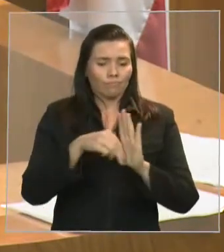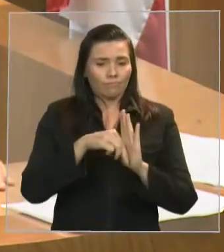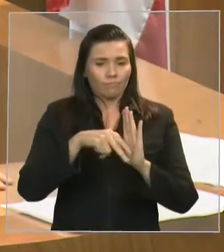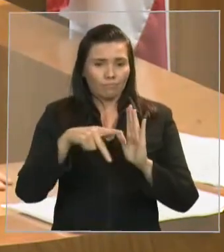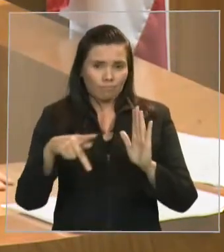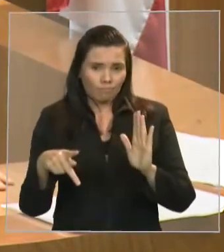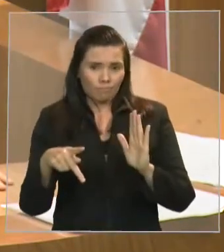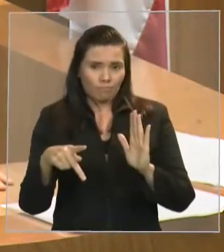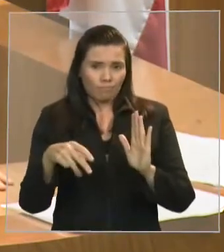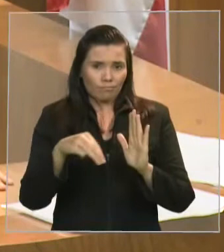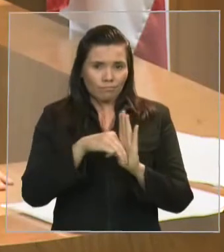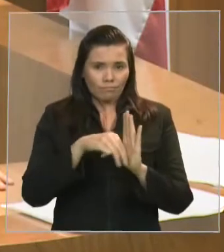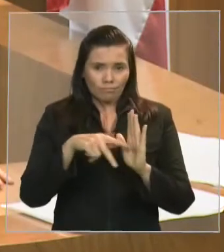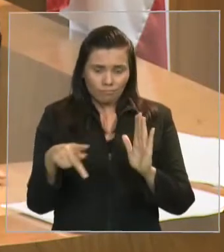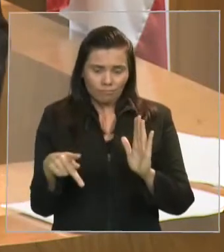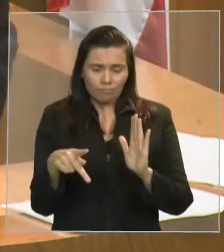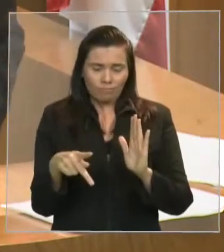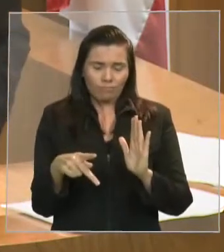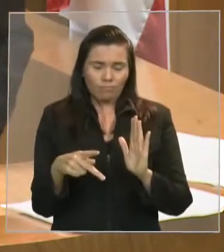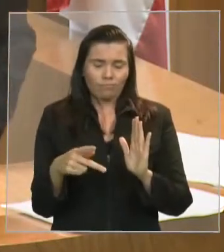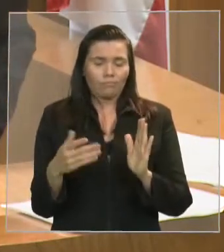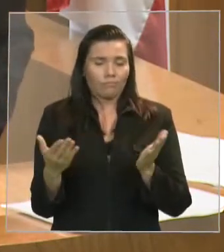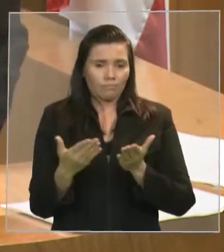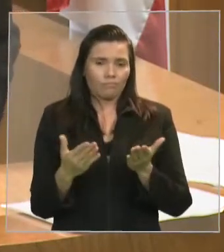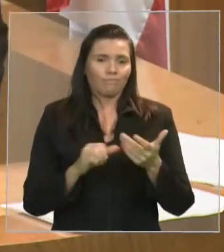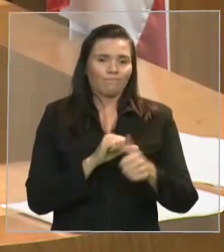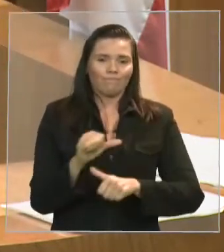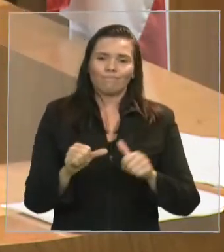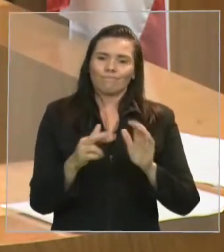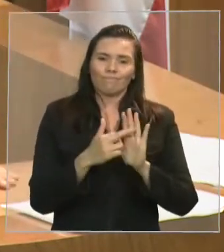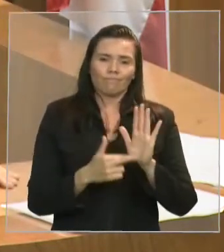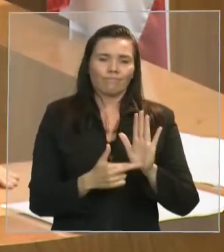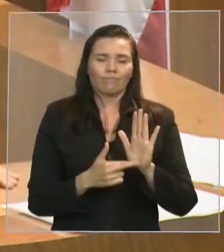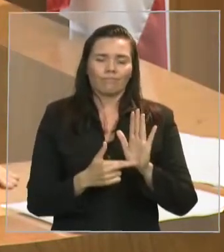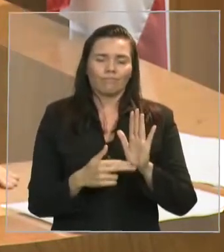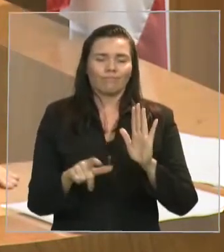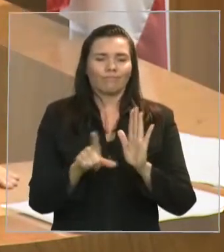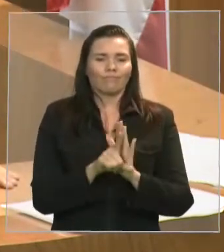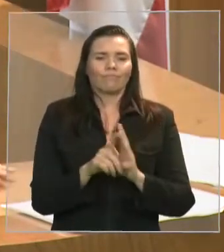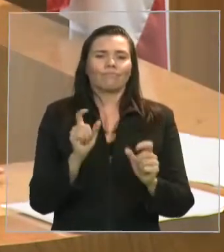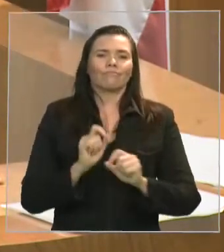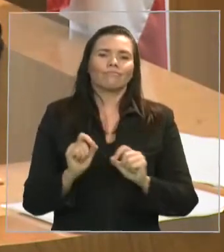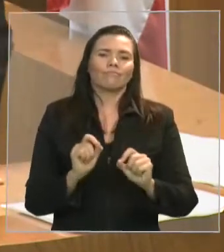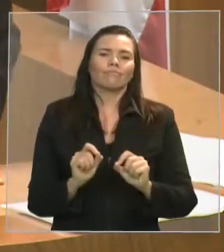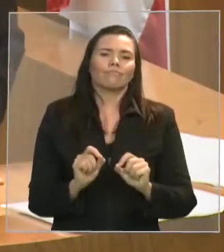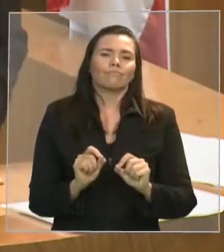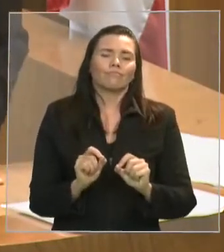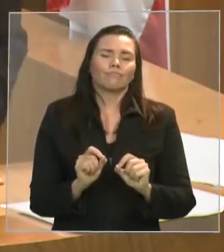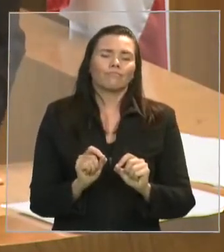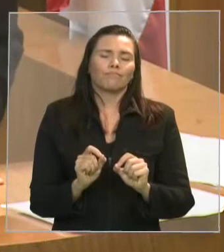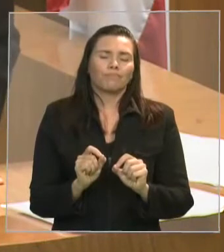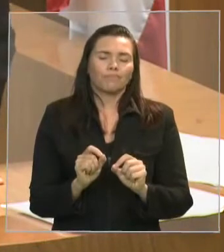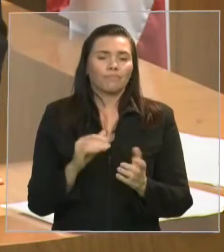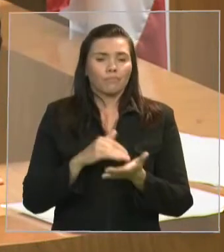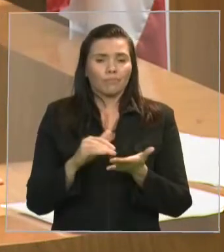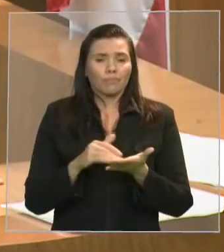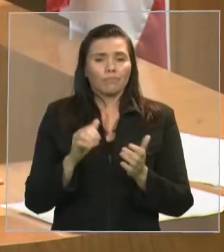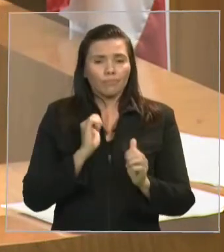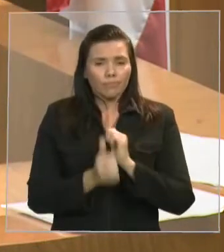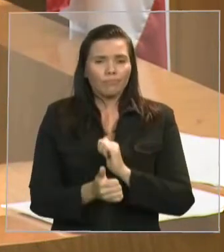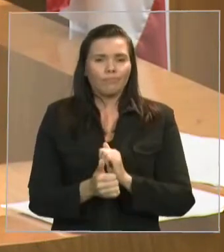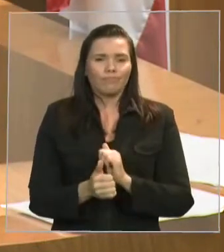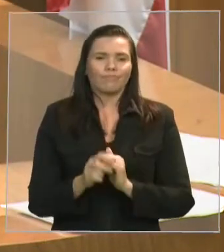independente de mandato. Quer dizer que a propaganda na televisão que ele faz, dizendo que tem eleição direta para as